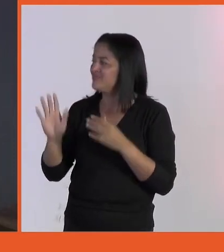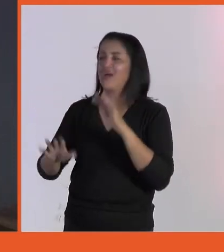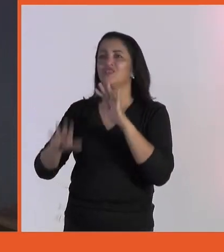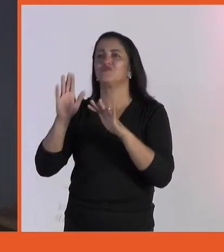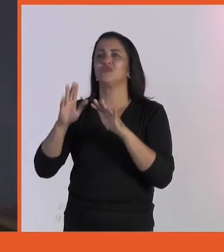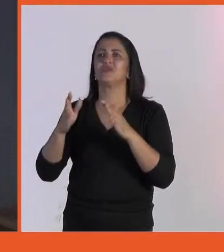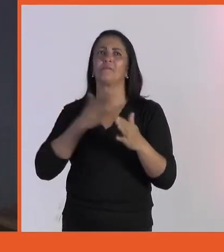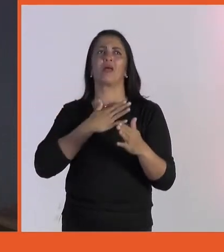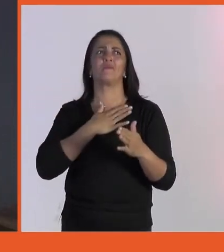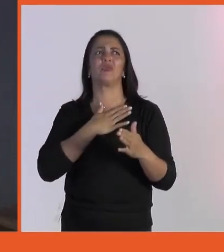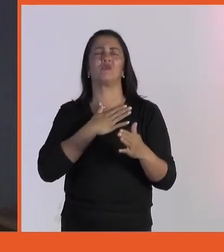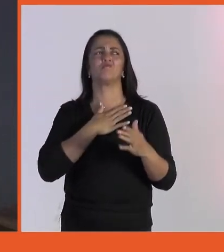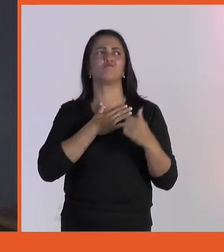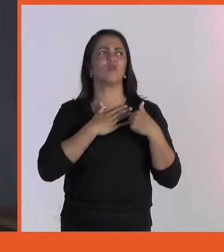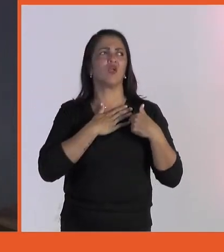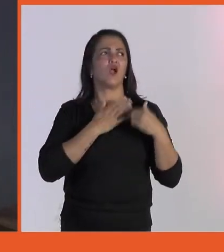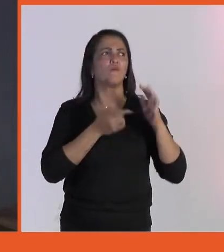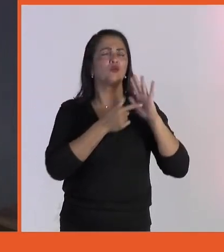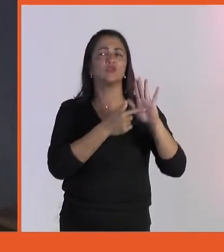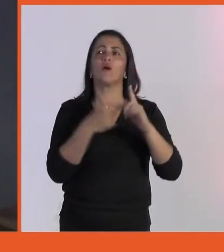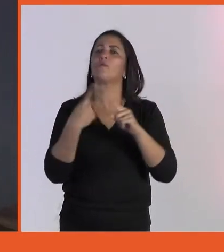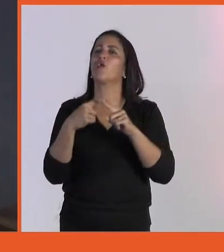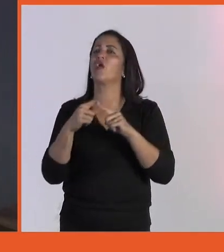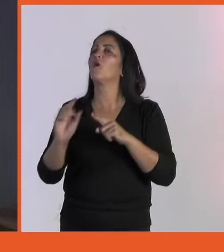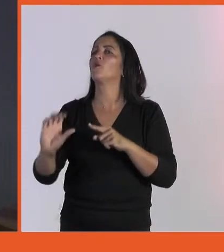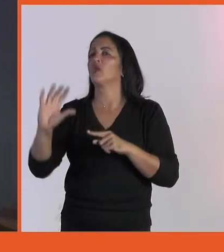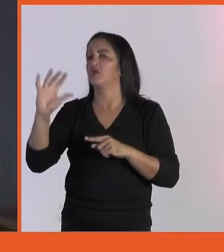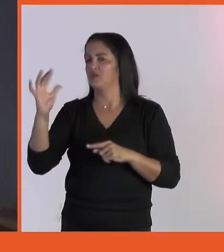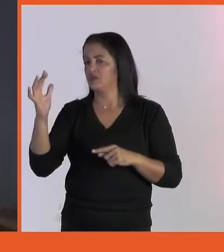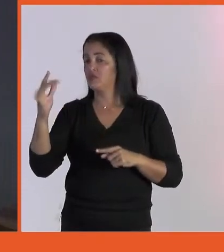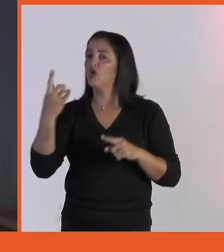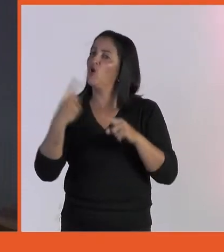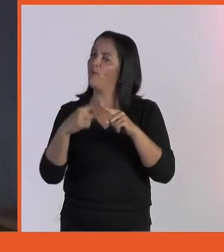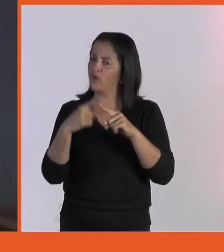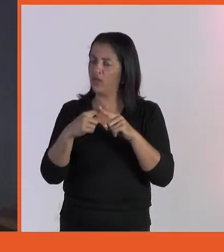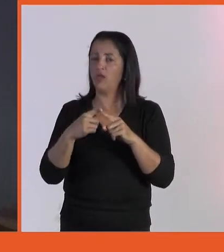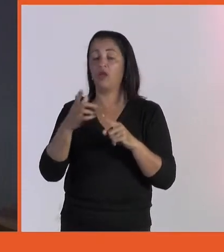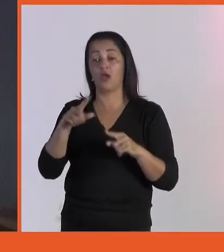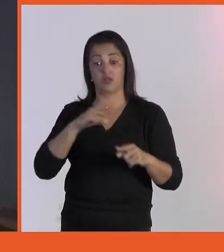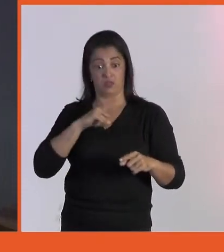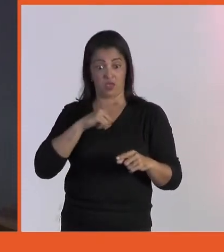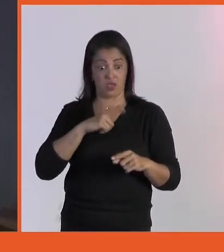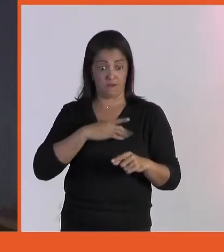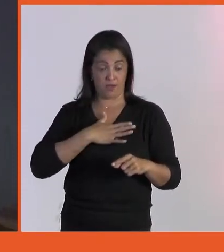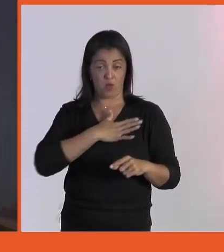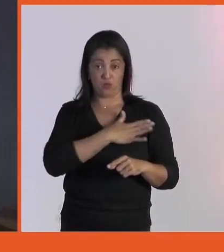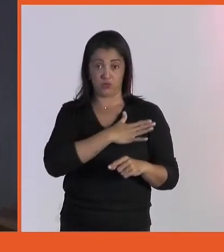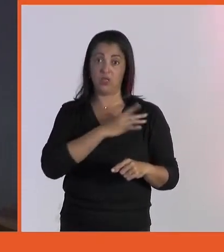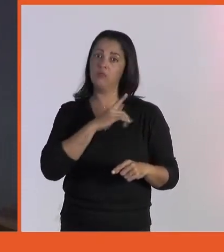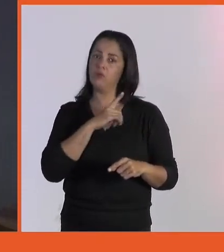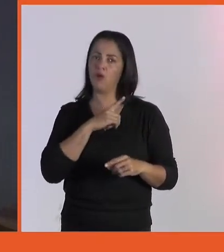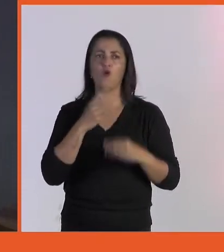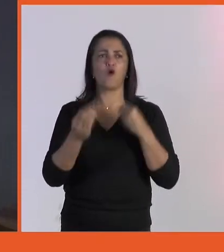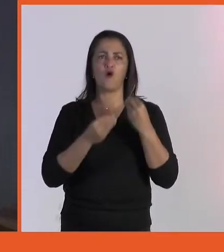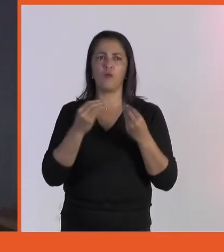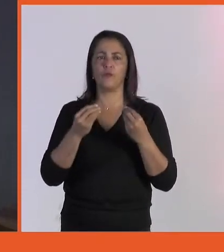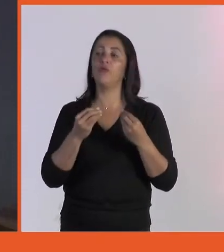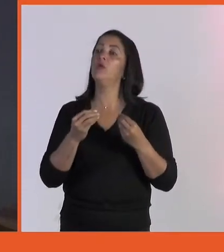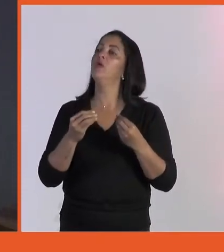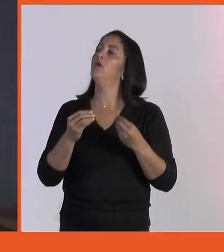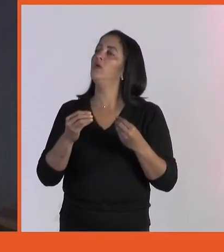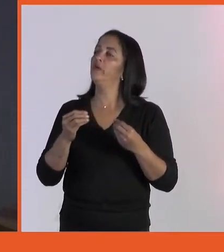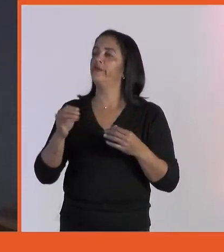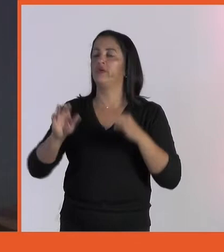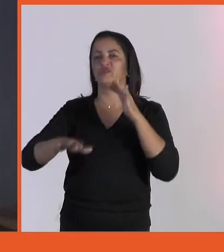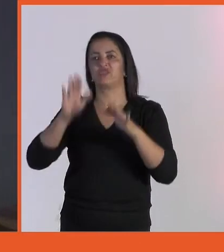por que que isso acontece? Porque eu sempre joguei limpo, assim, sabe? Eu sempre demonstrei as fragilidades. E fragilidades não é um, sei